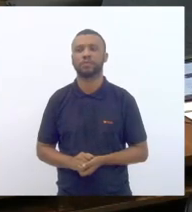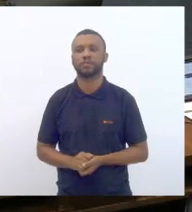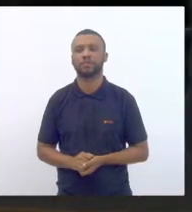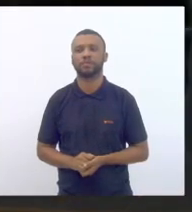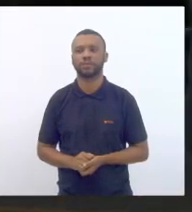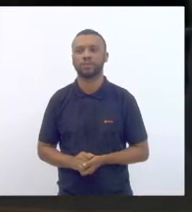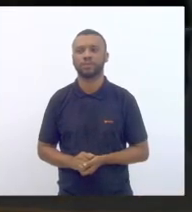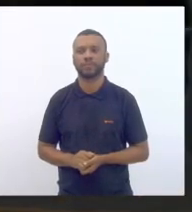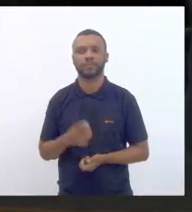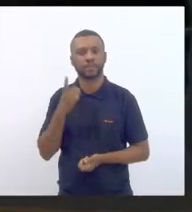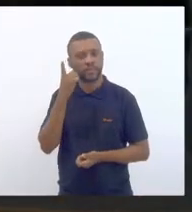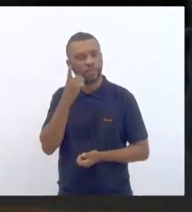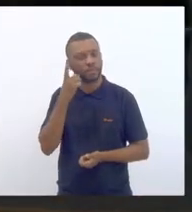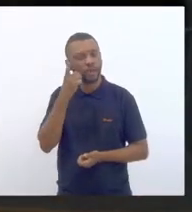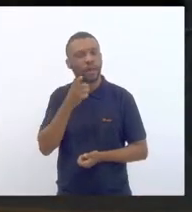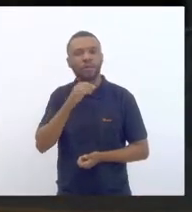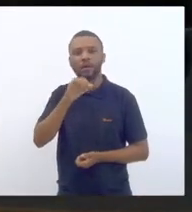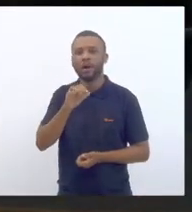Deputado Jorge Felipe Neto.